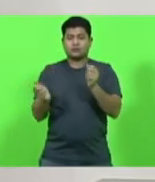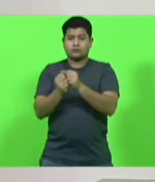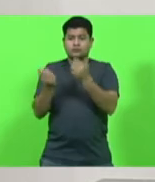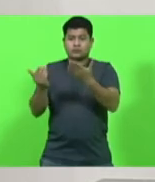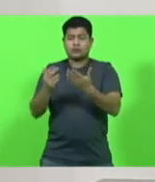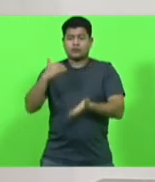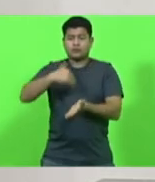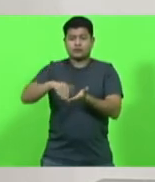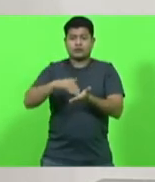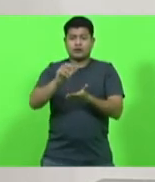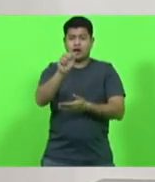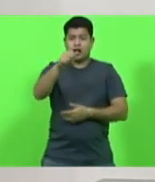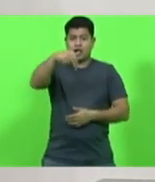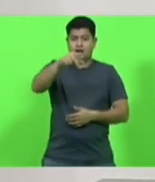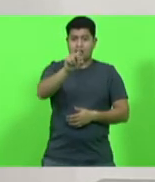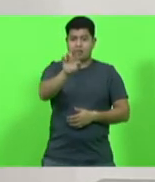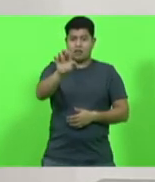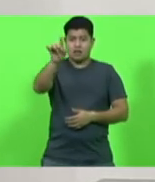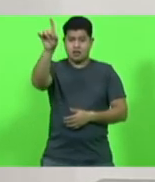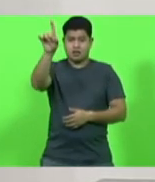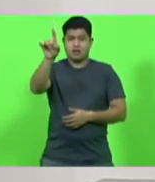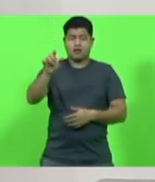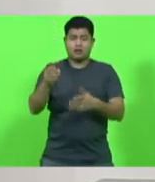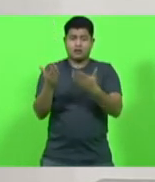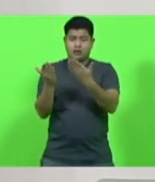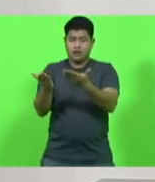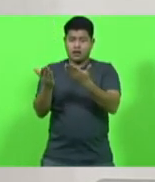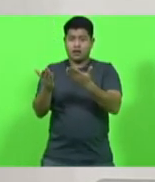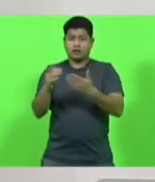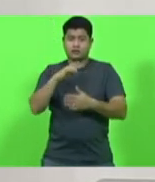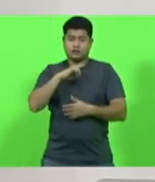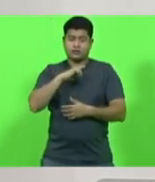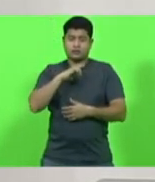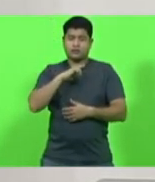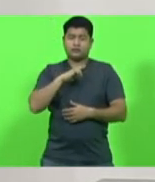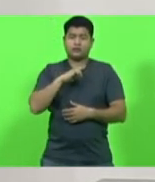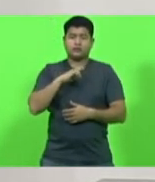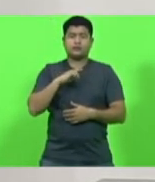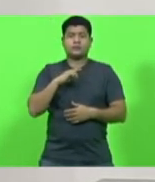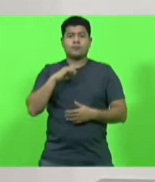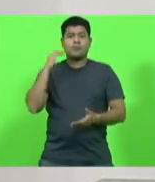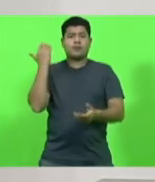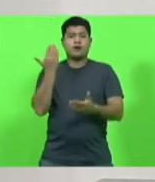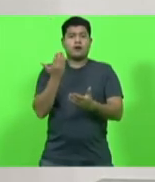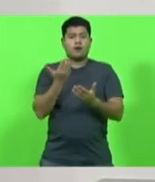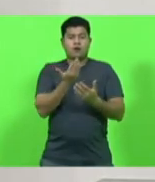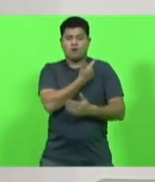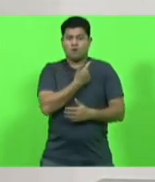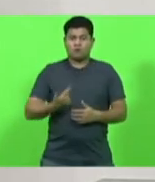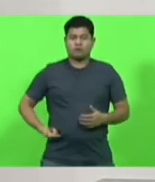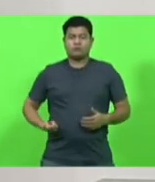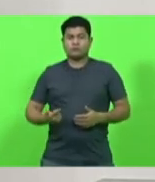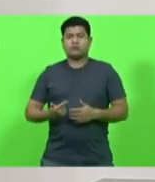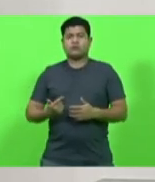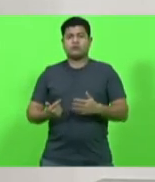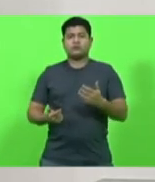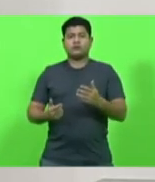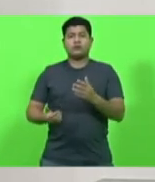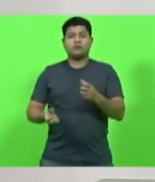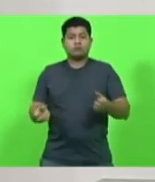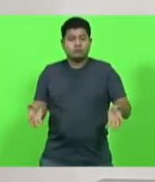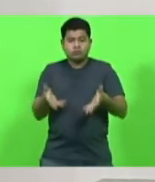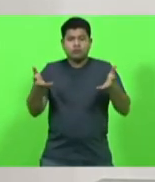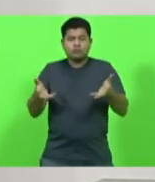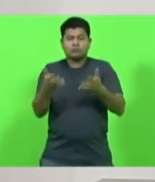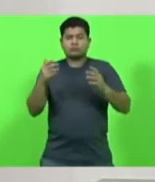ele a possibilidade de que o Estado promova por si um regramento que acolha esta política. Porque mais do que